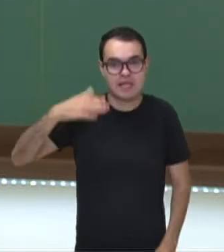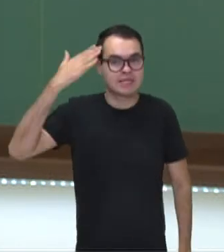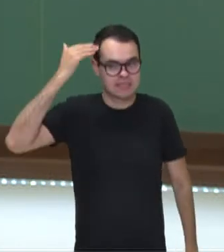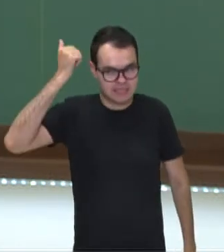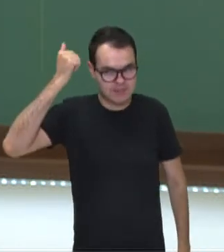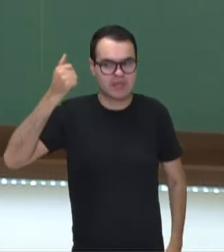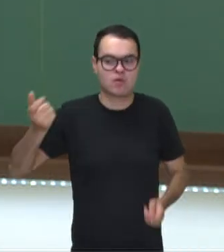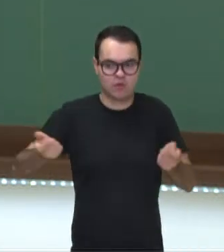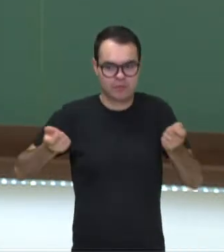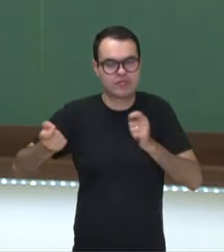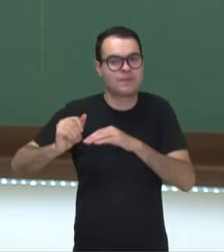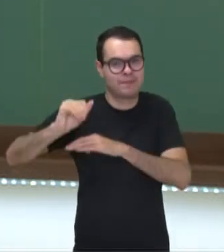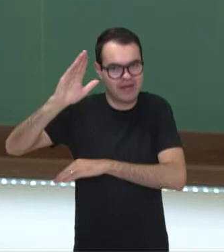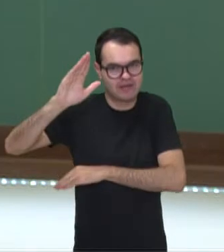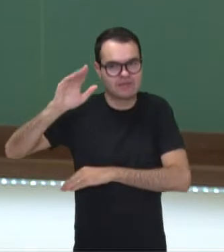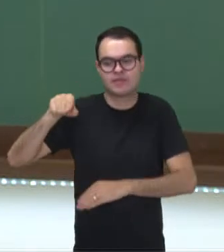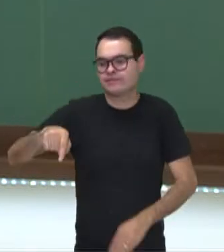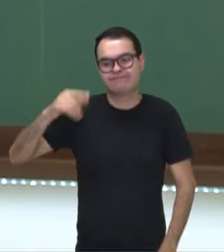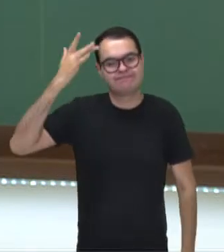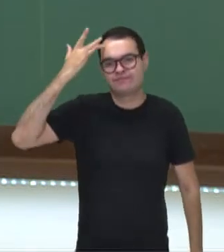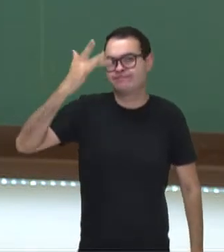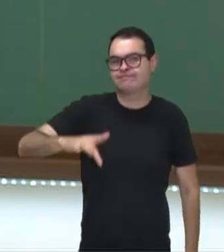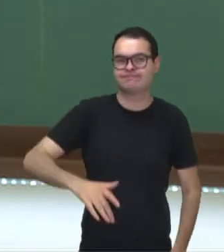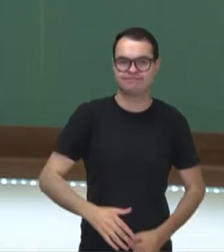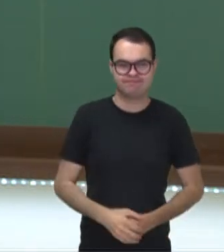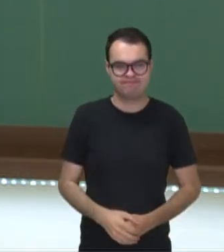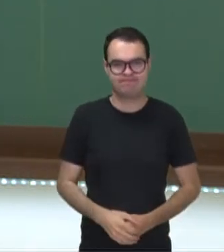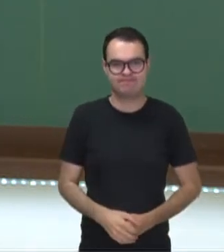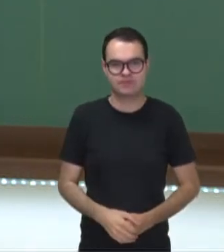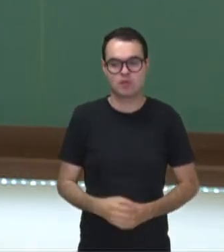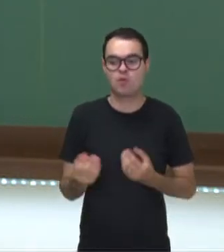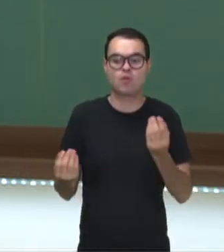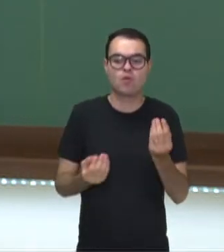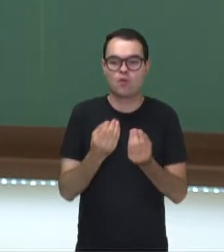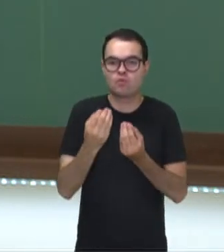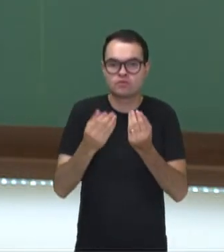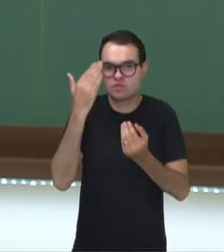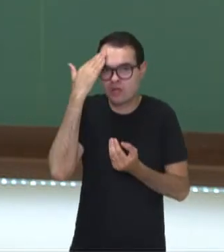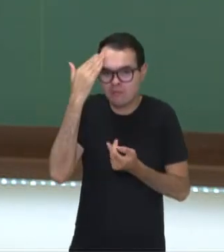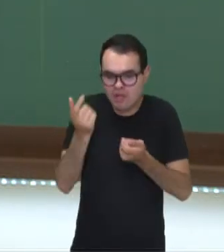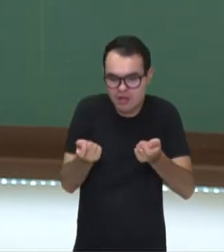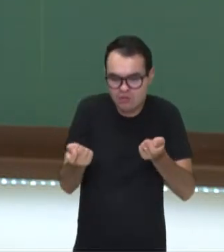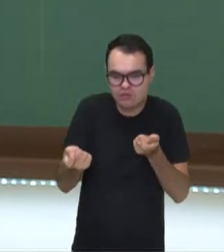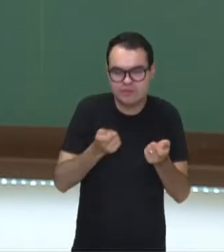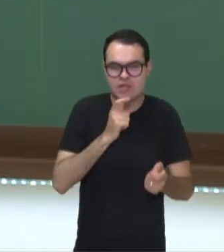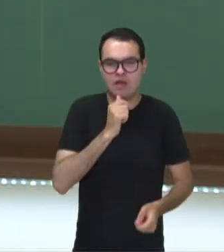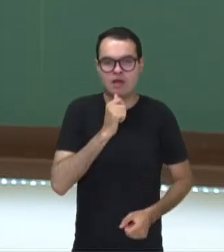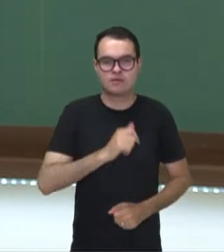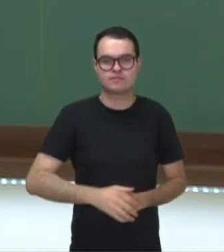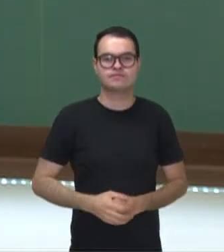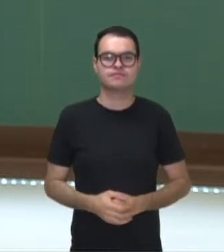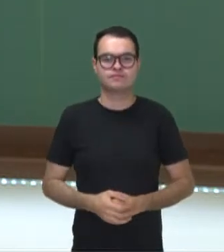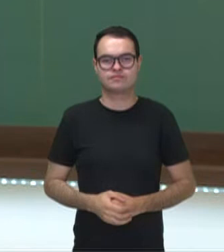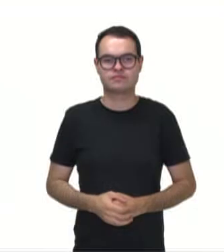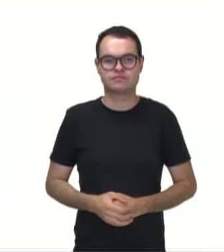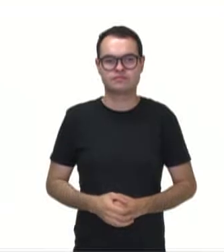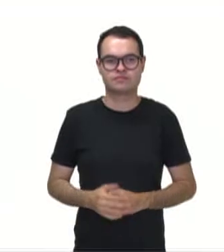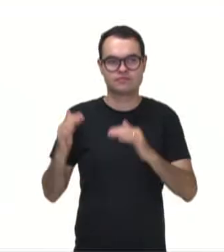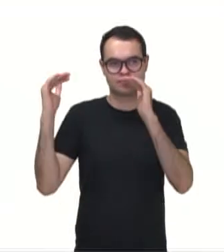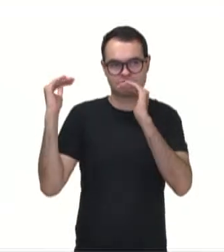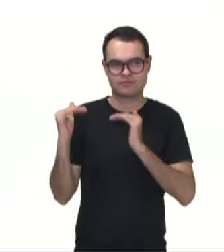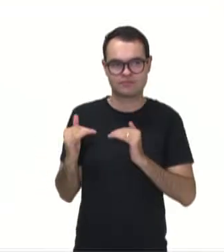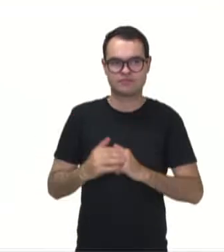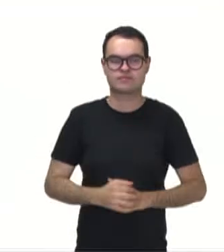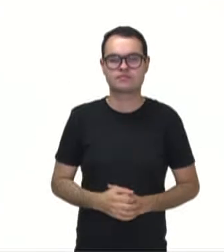eles soubessem como fazer isso de economizar água. Agora, petições